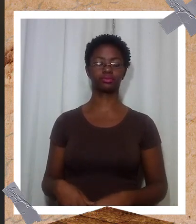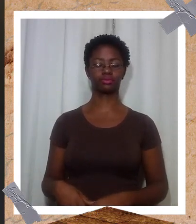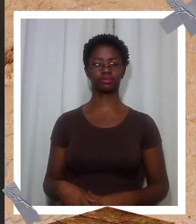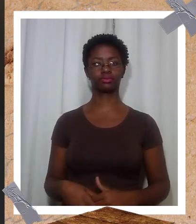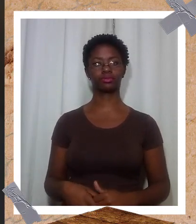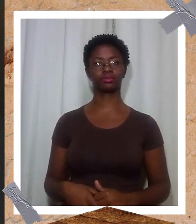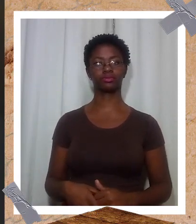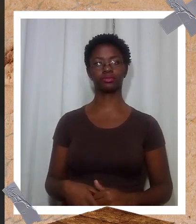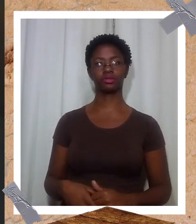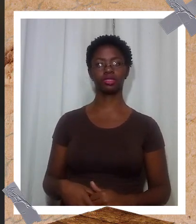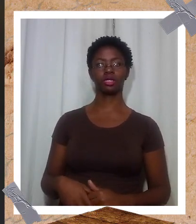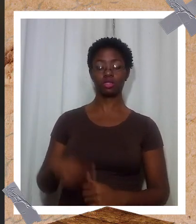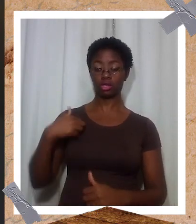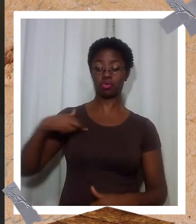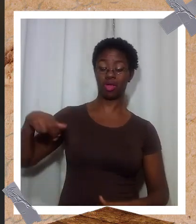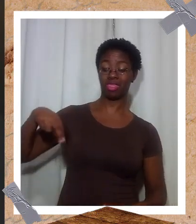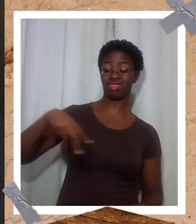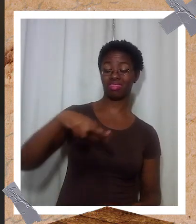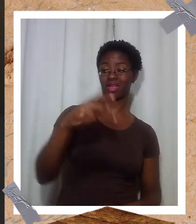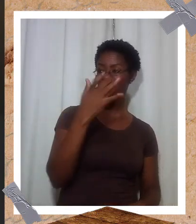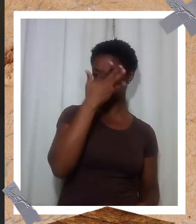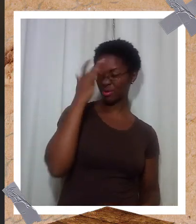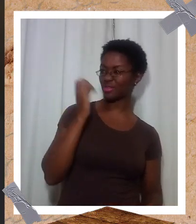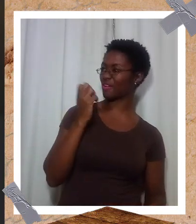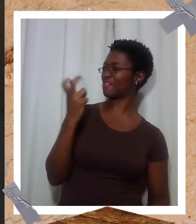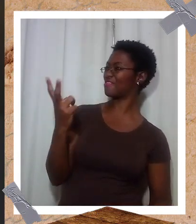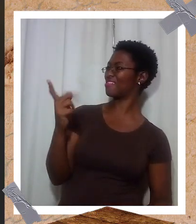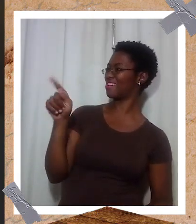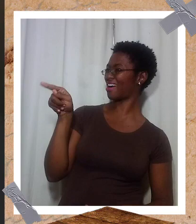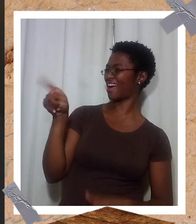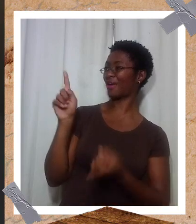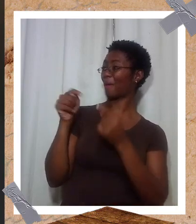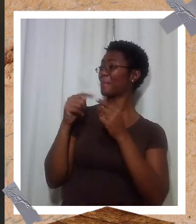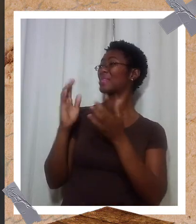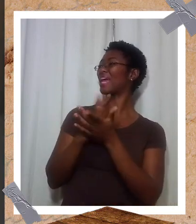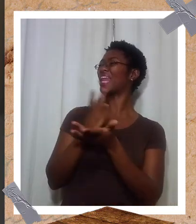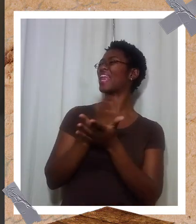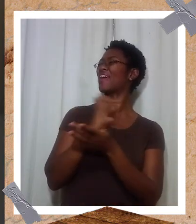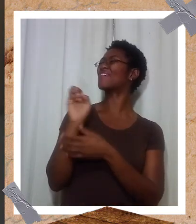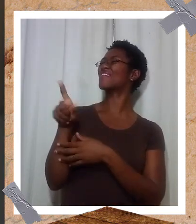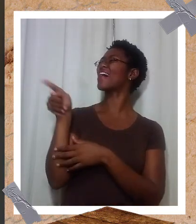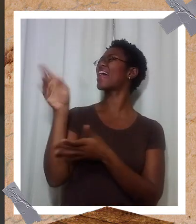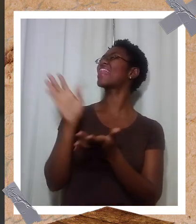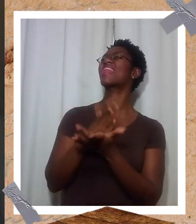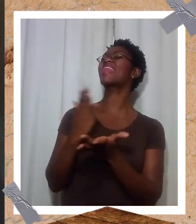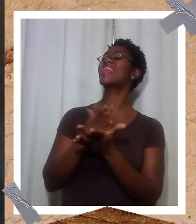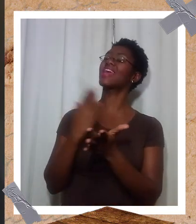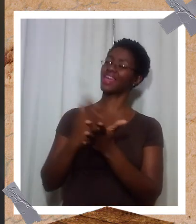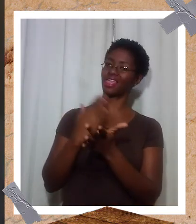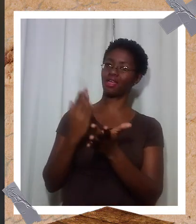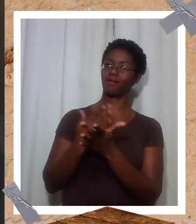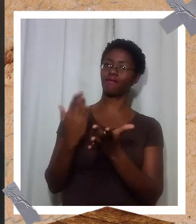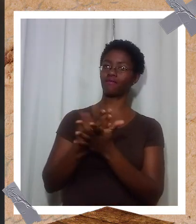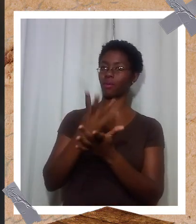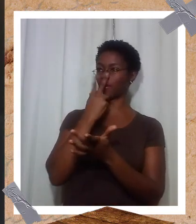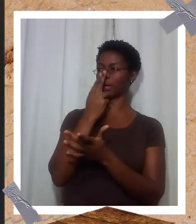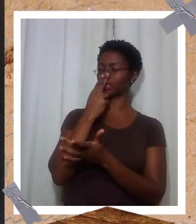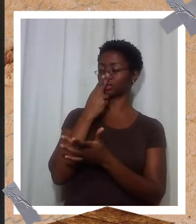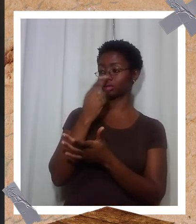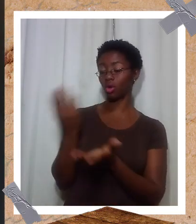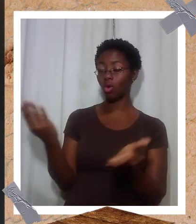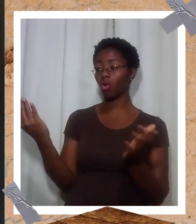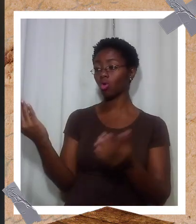De circular e as pessoas olharem livros, assim, verem livros, assim, e colocar o livro no imaginário popular,